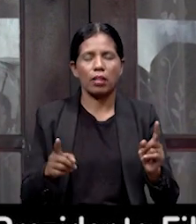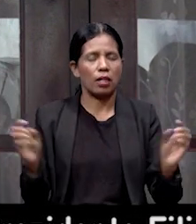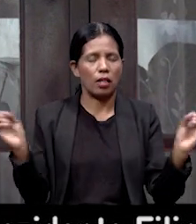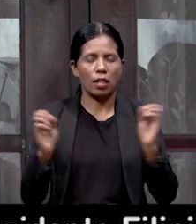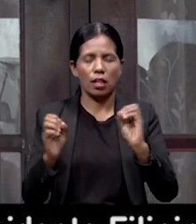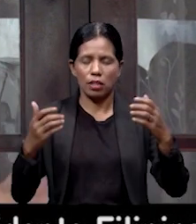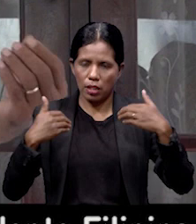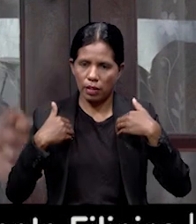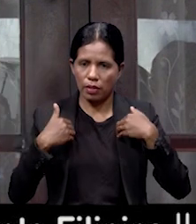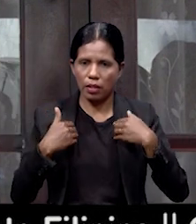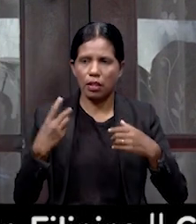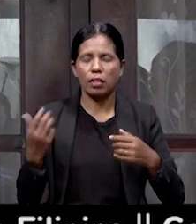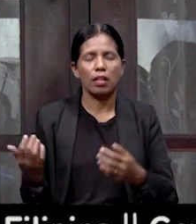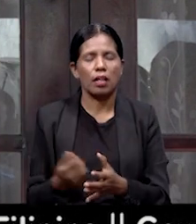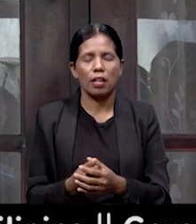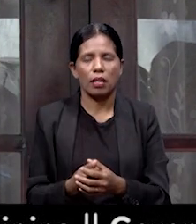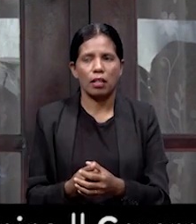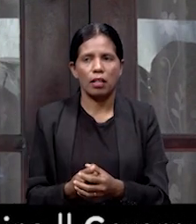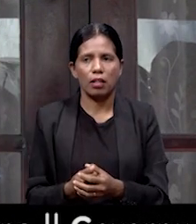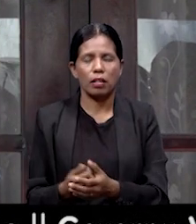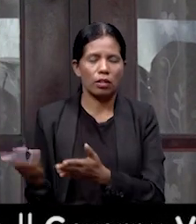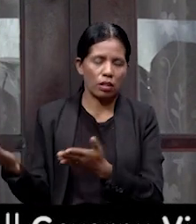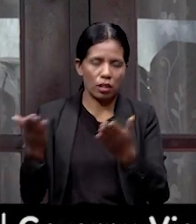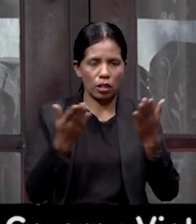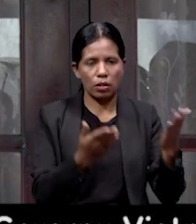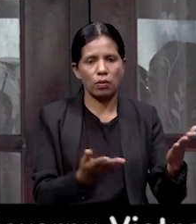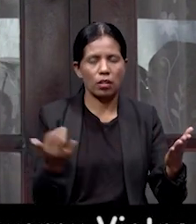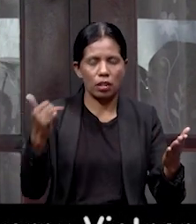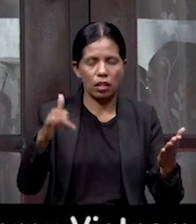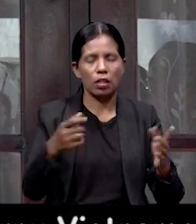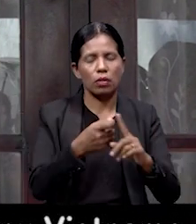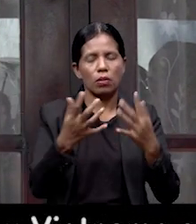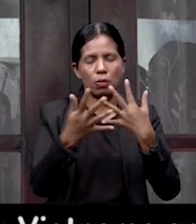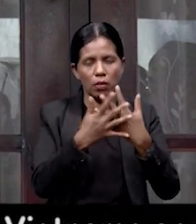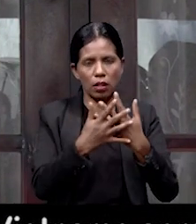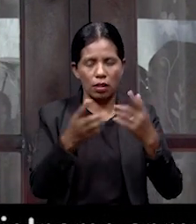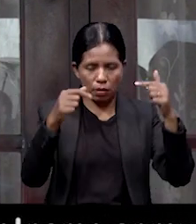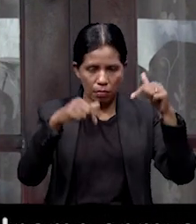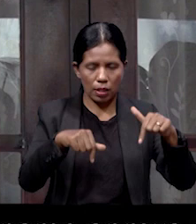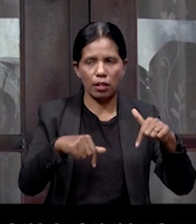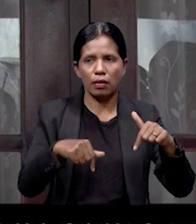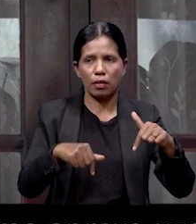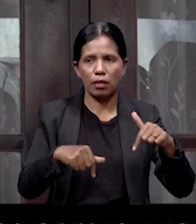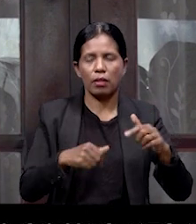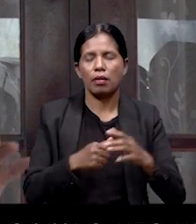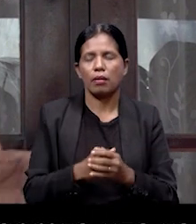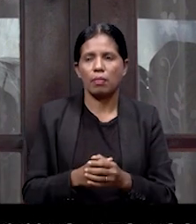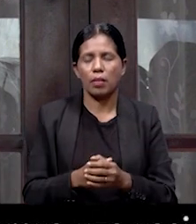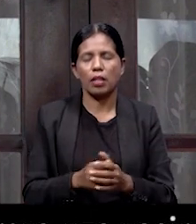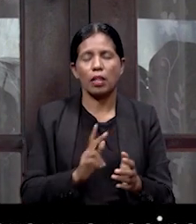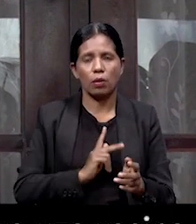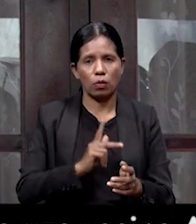então consegue nia libertania husi be kadia nene fila mai ya upang pois